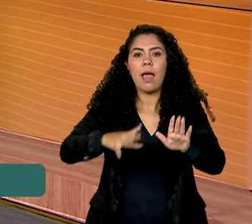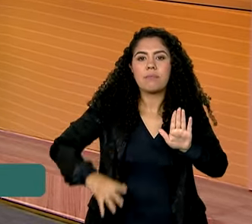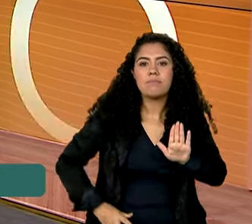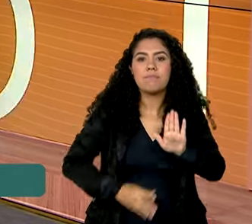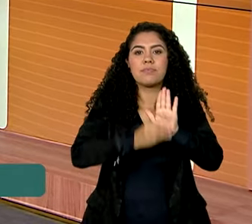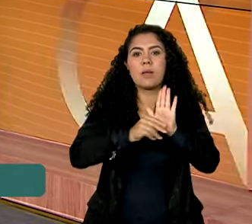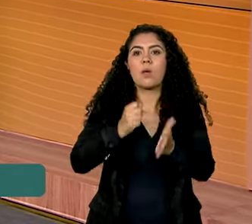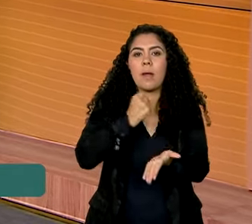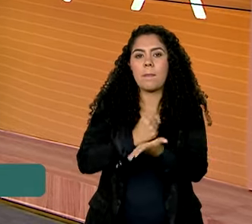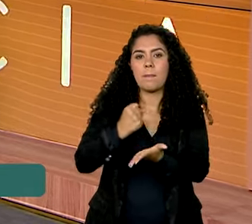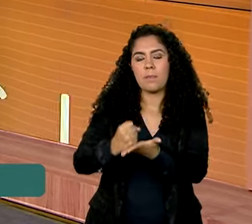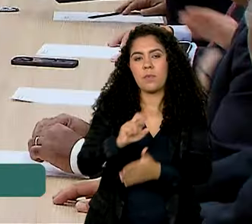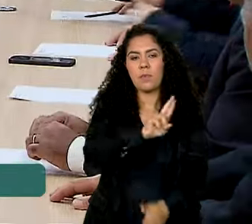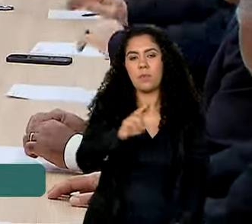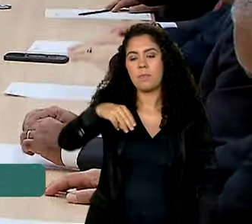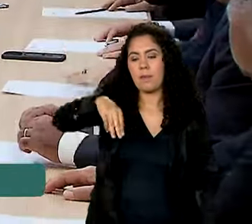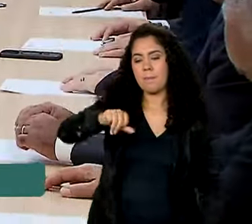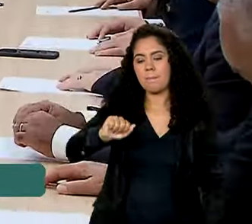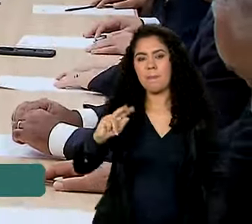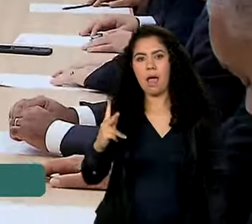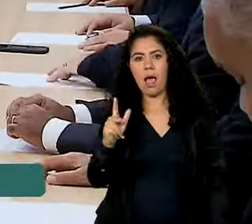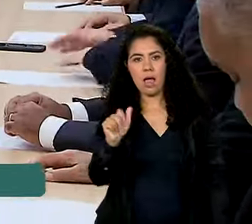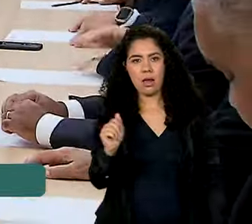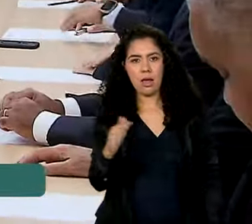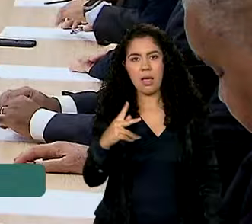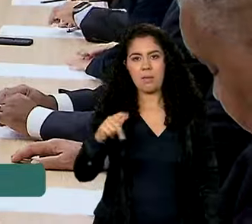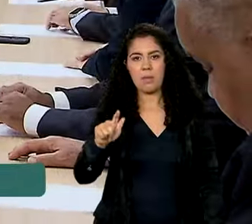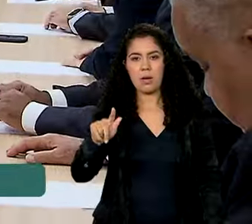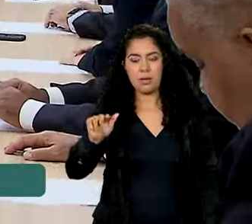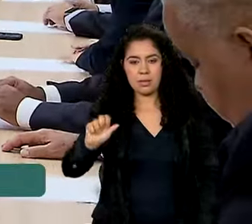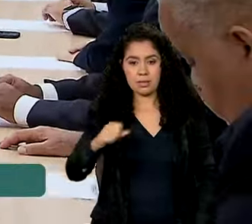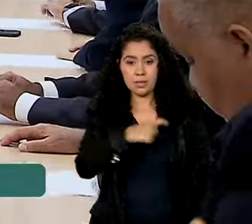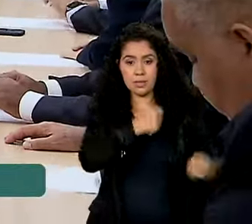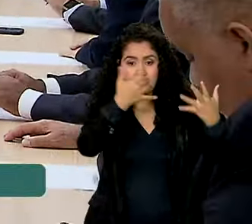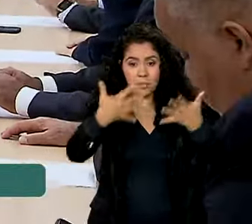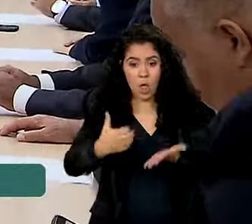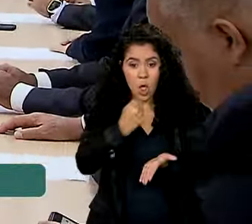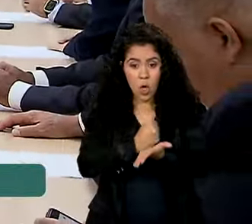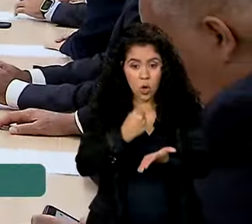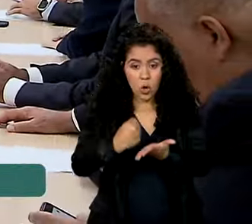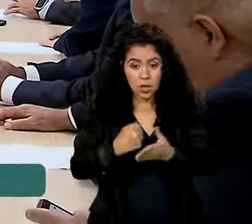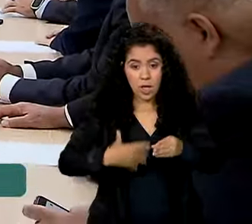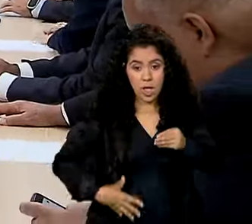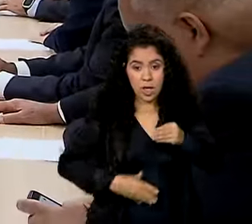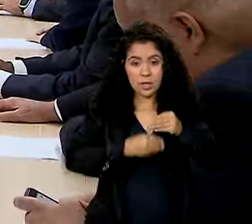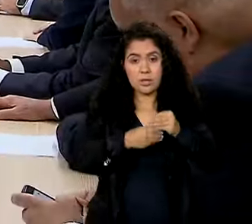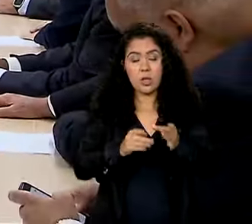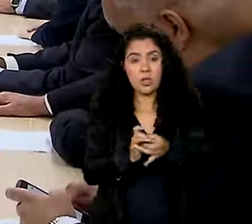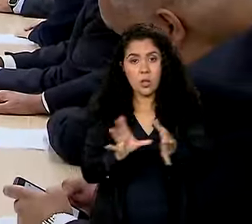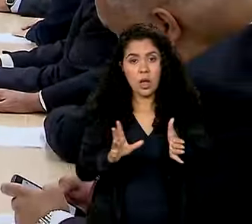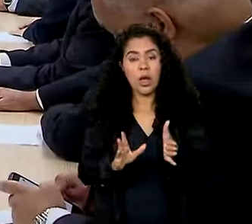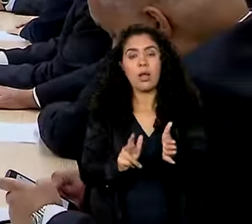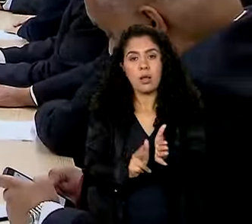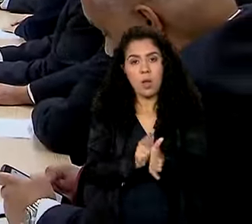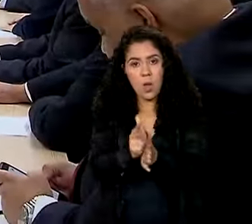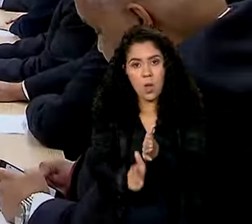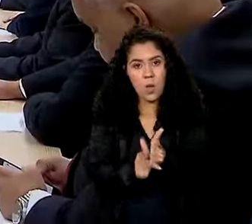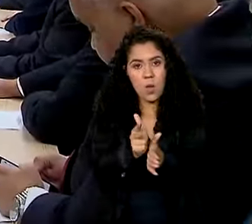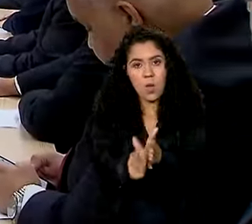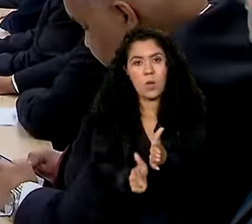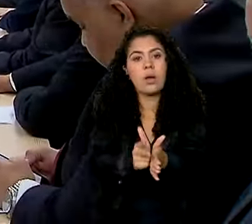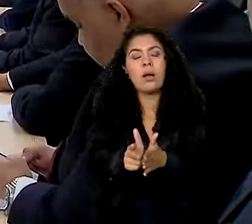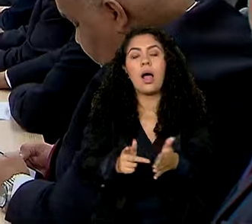da Malha Paulista. O contrato adicional de concessão ferroviária da Malha Paulista